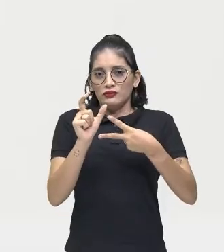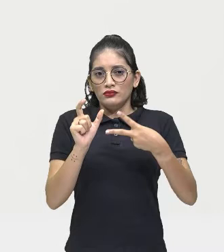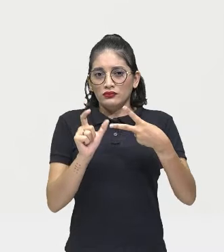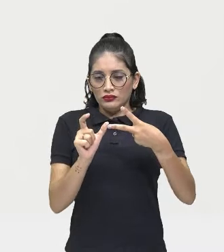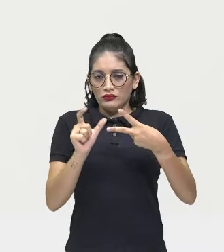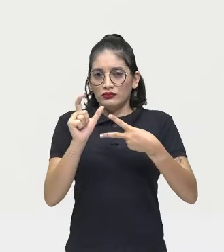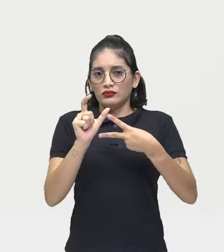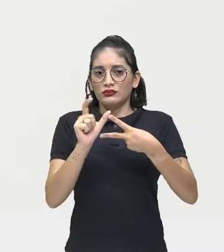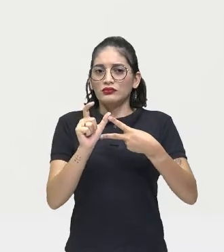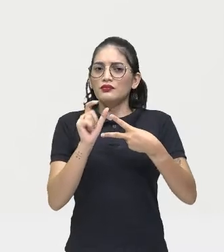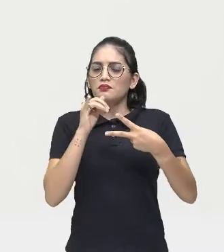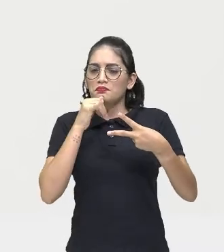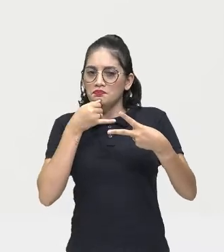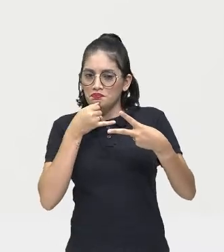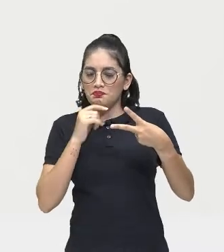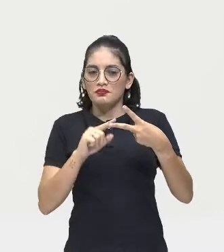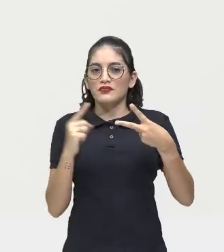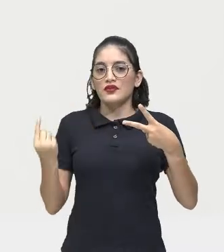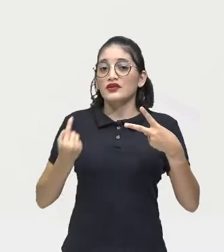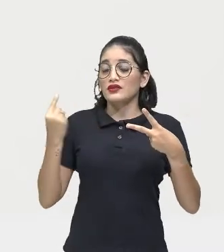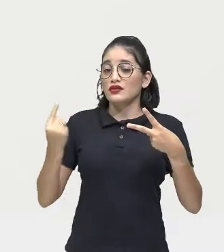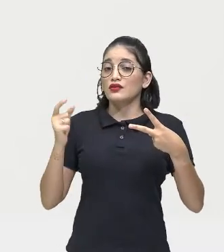e sozinho, são